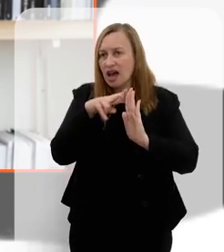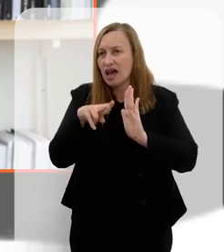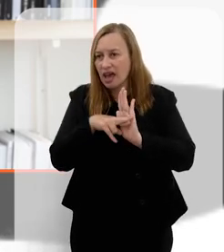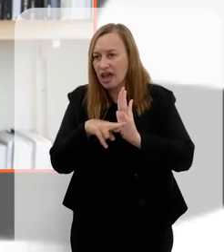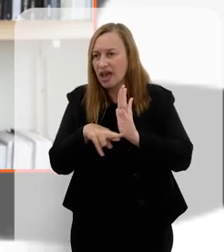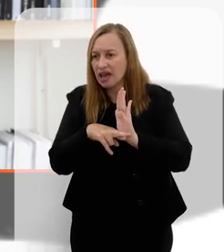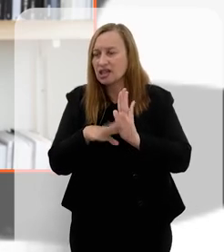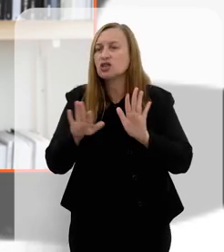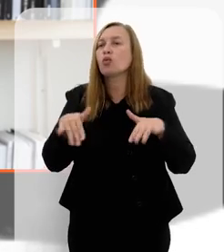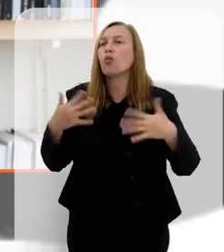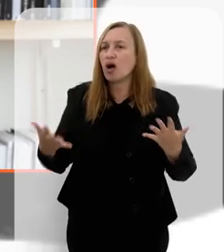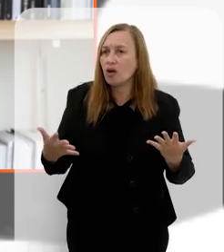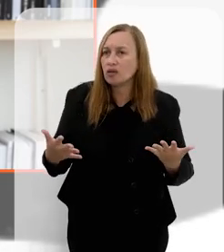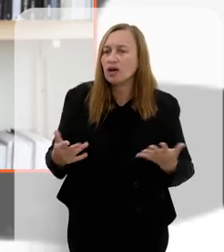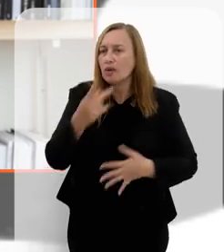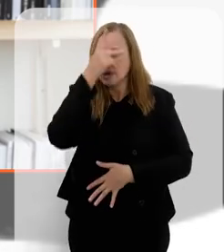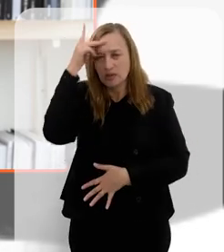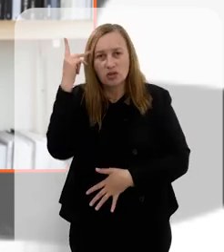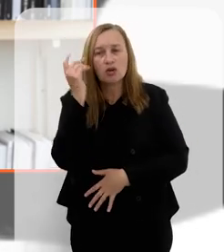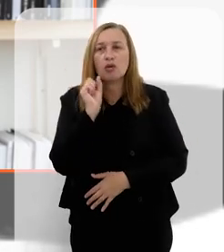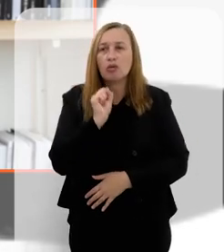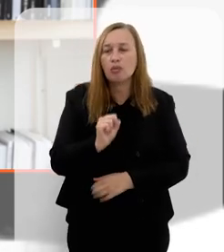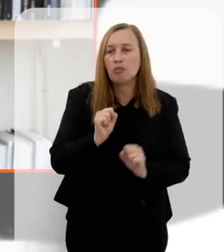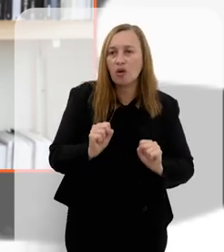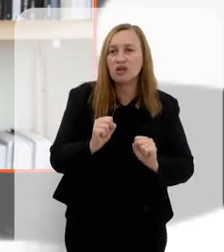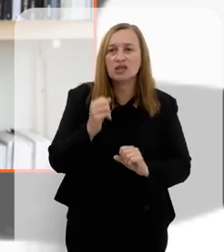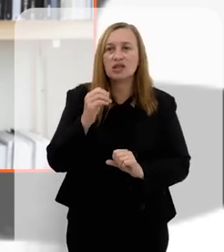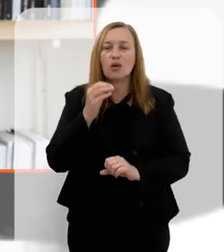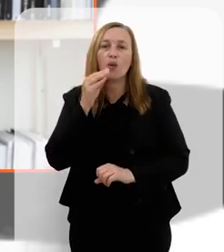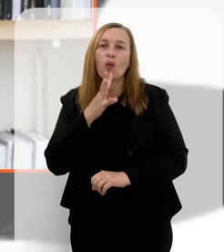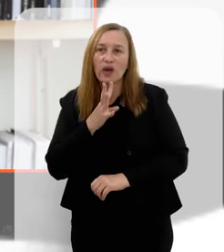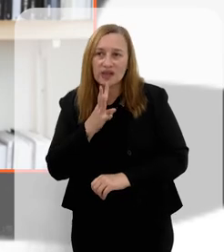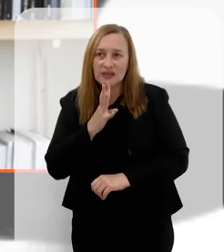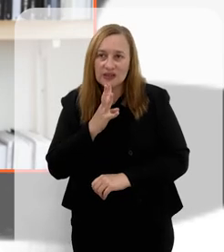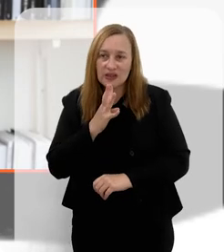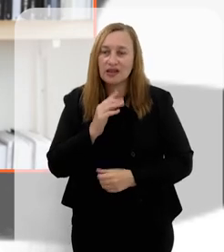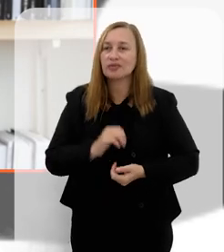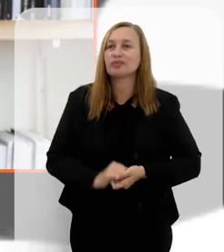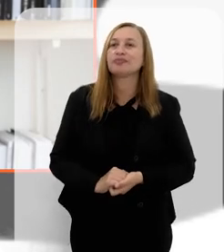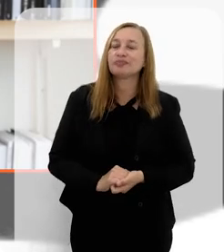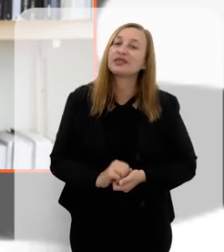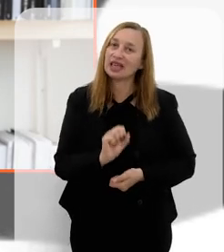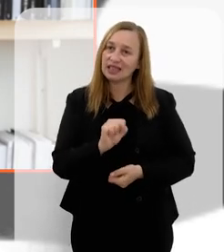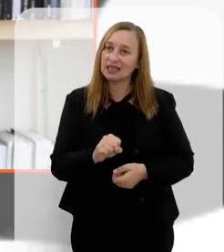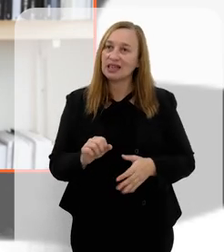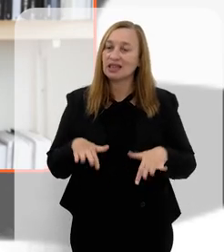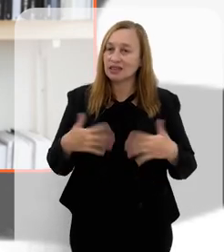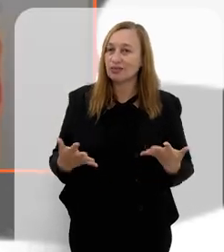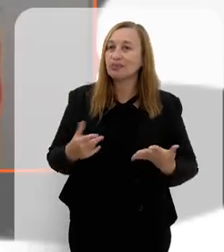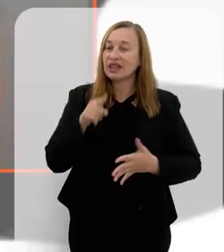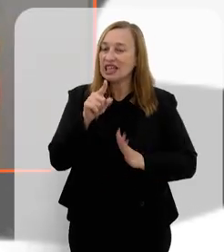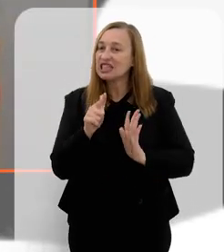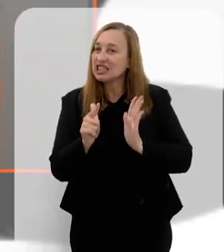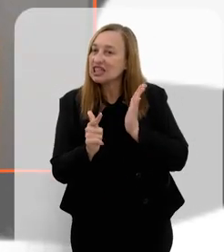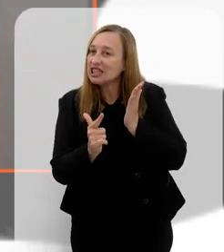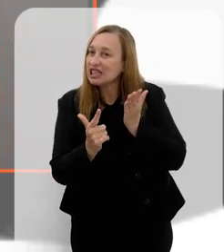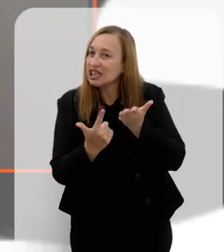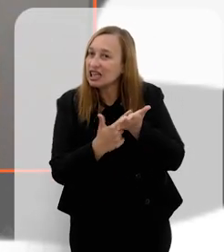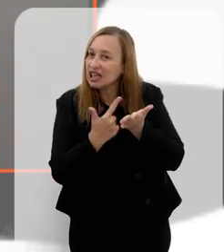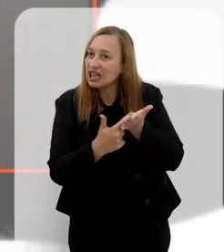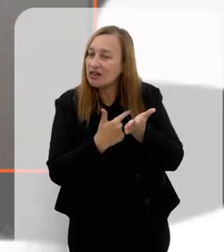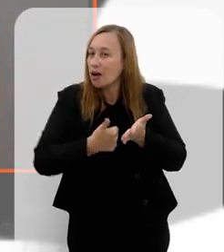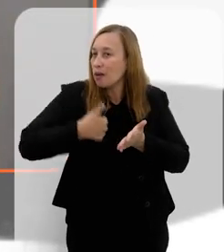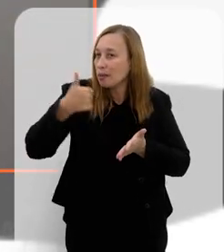colocasse, elencando quais são as regras, até para que as pessoas possam se beneficiar dessa Claro. intervenção. Então, esse